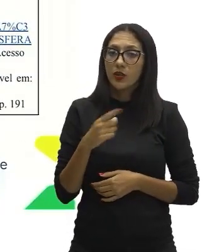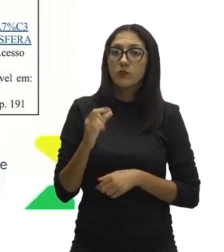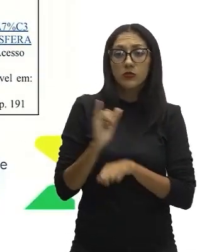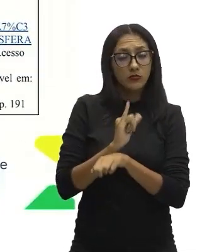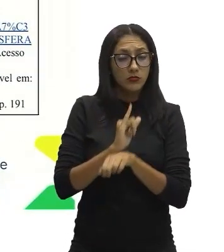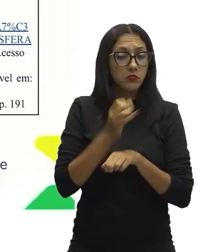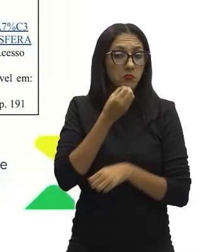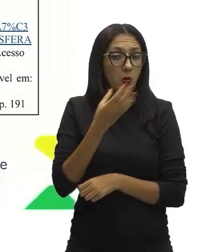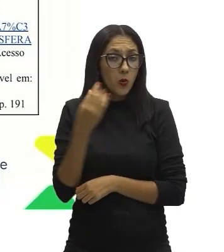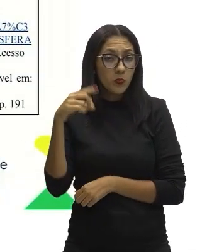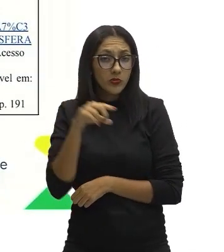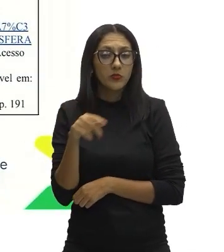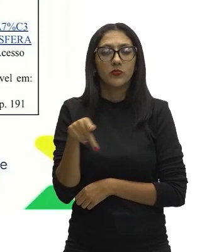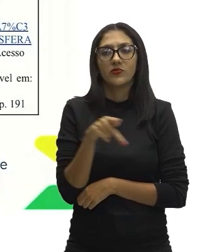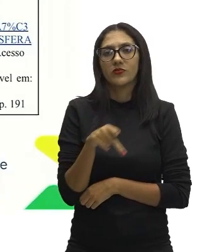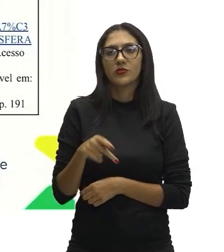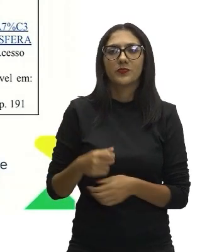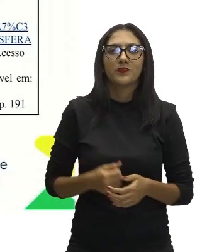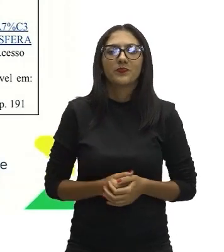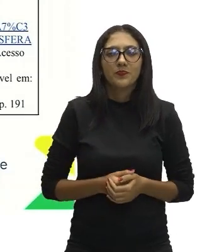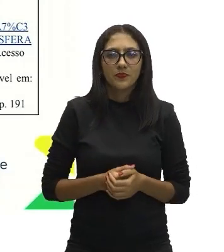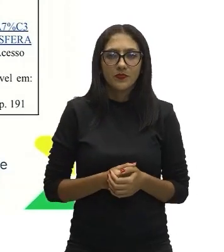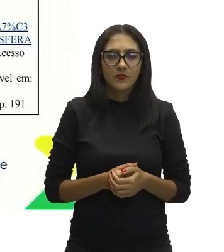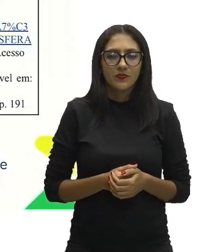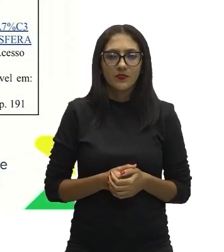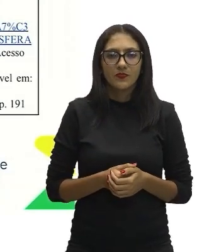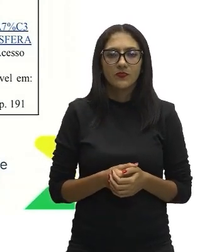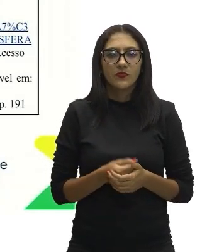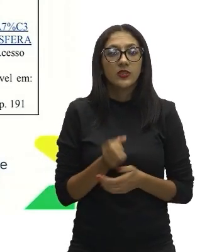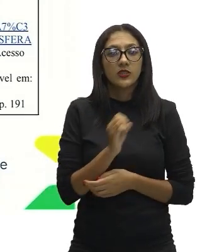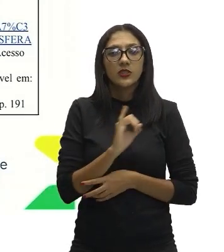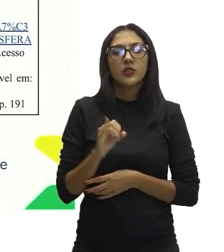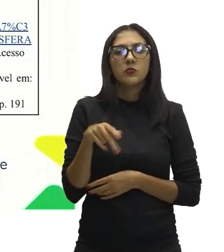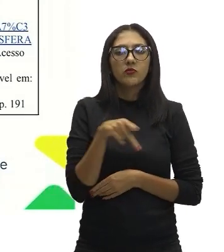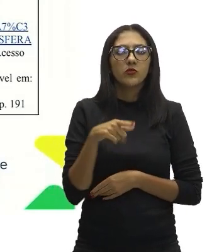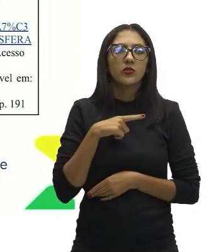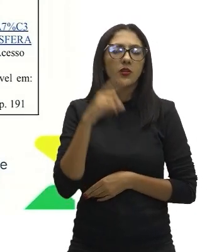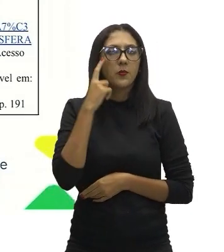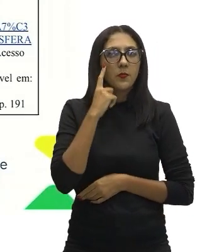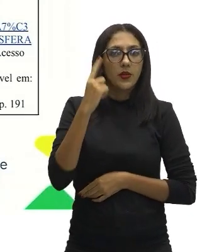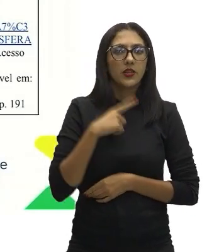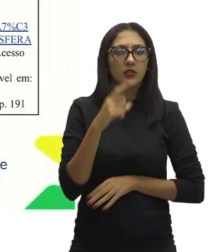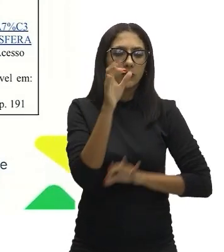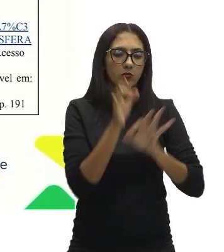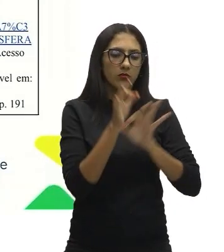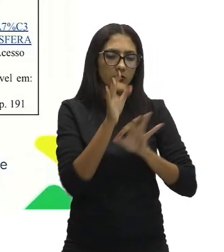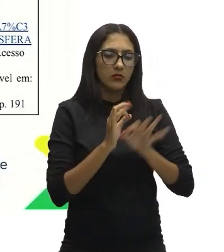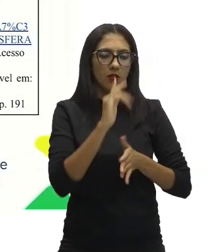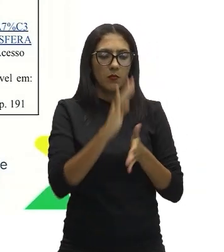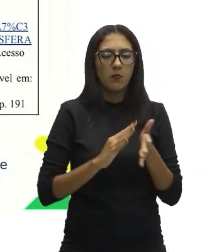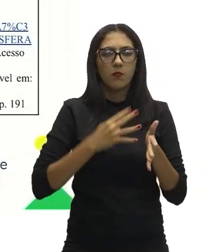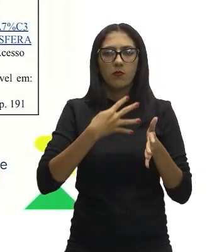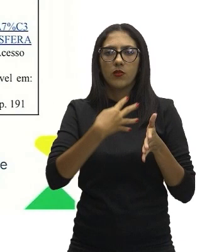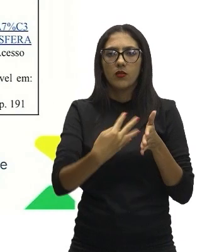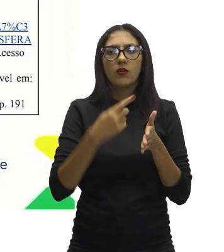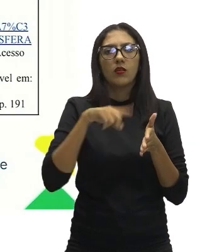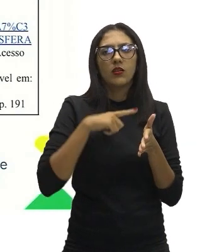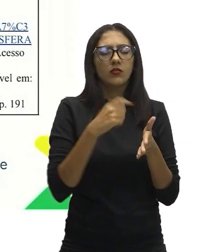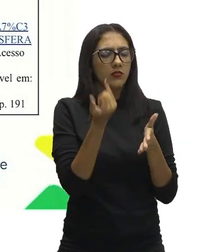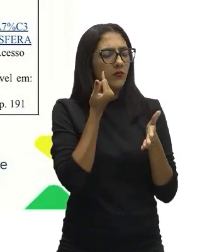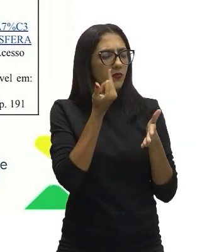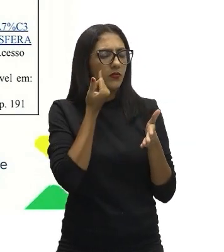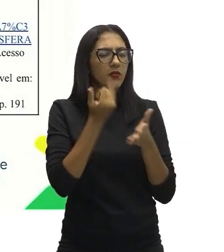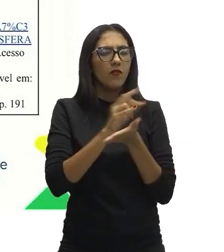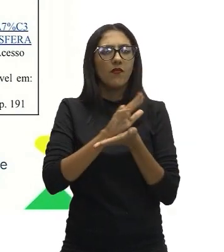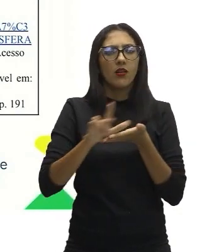né? A gente, quando os nossos professores fazem o plano de aula, a gente se preocupa, né, que eles coloquem as informações, que eles,